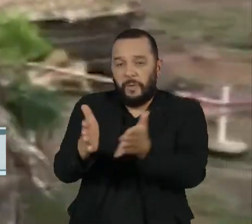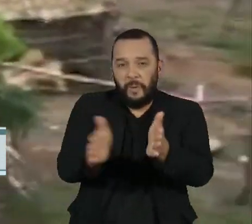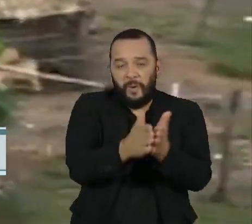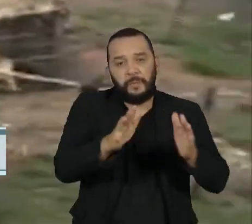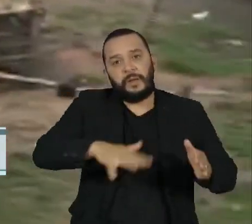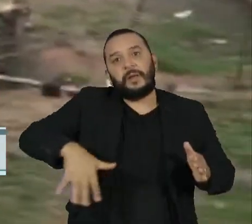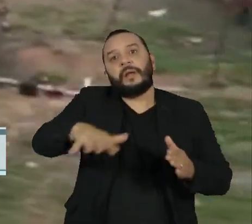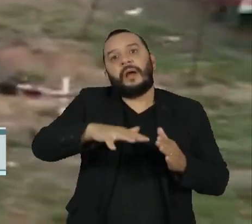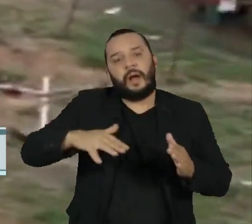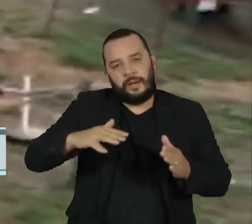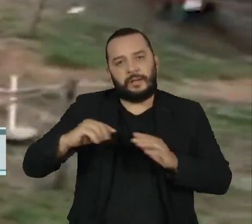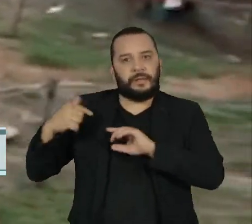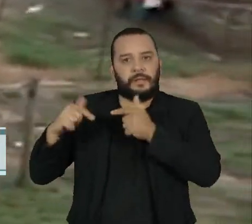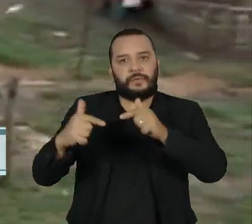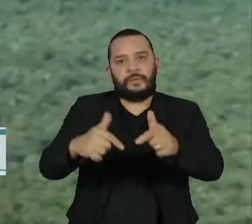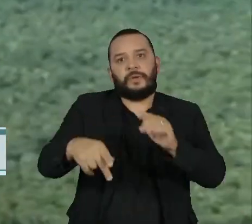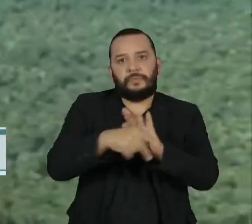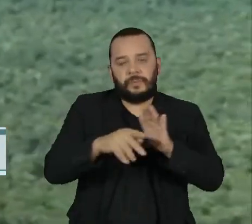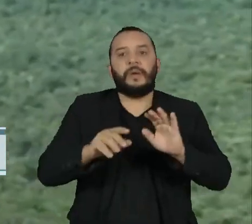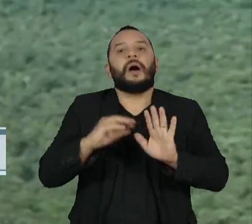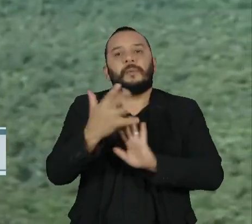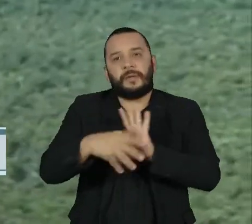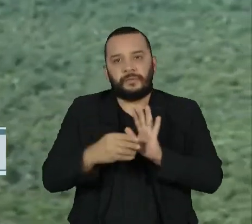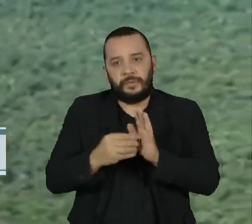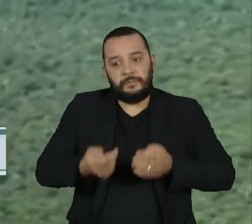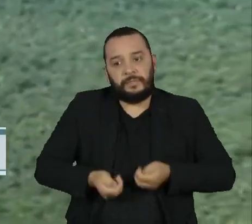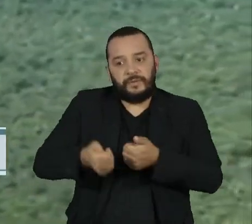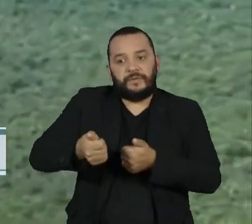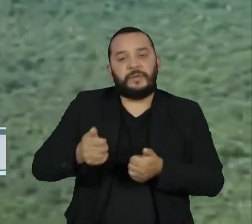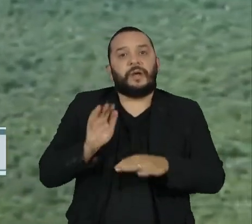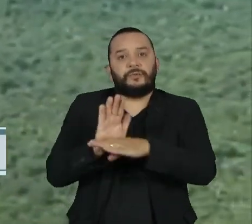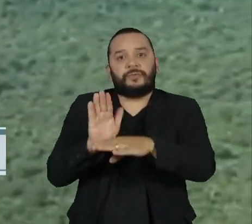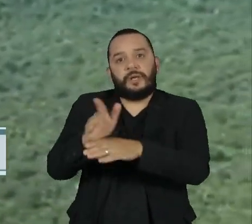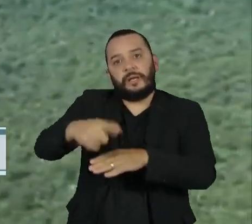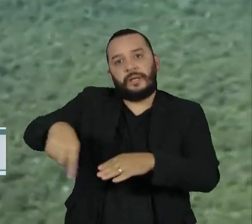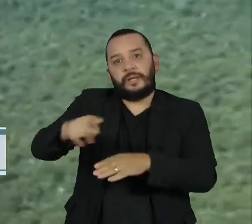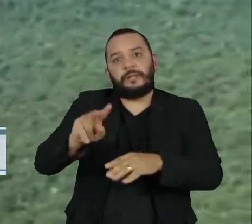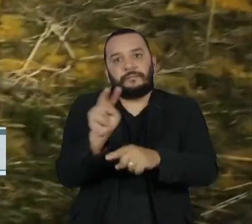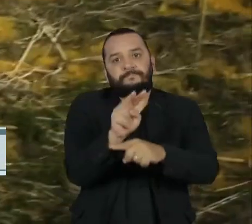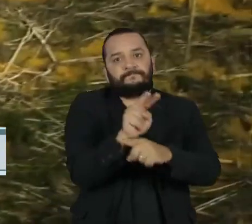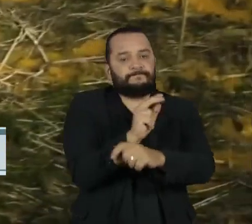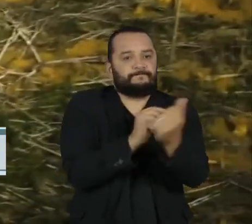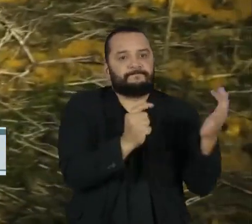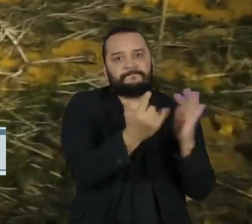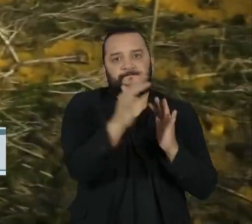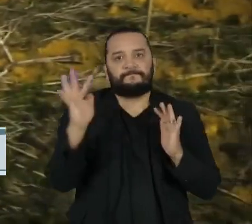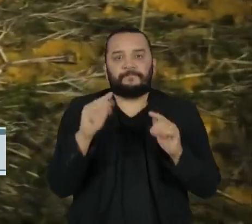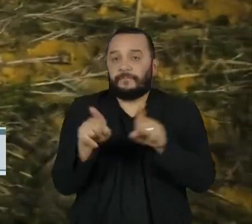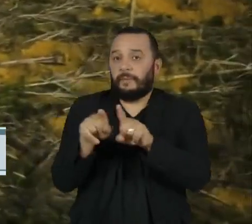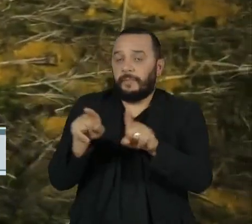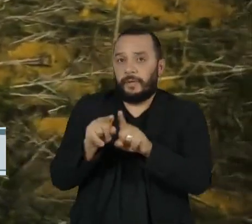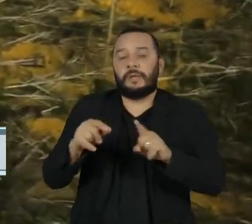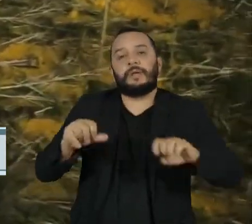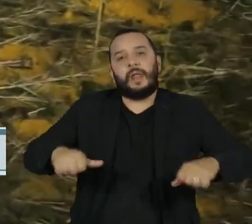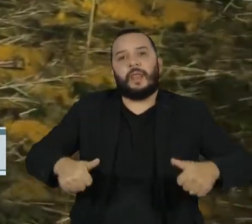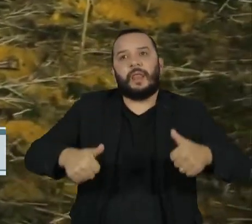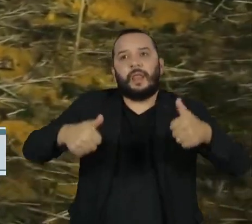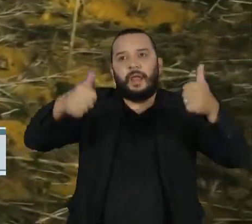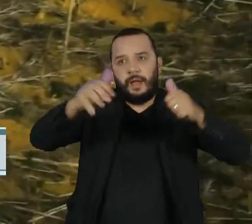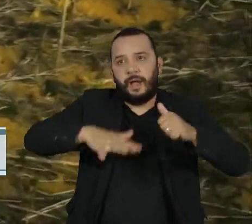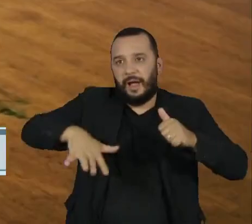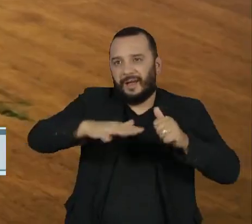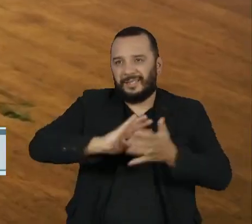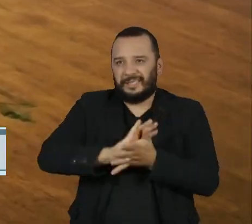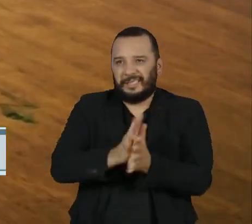e comunidades tradicionais da Amazônia objetivo era estimular a preservação da floresta e ajudar na Regeneração de áreas